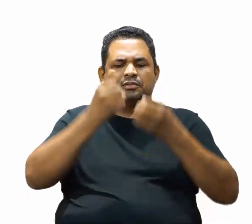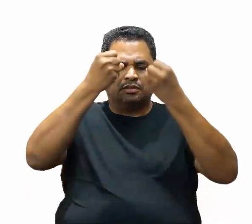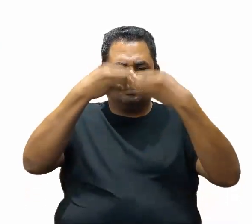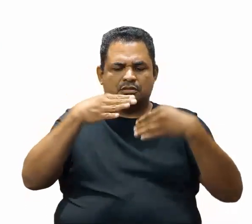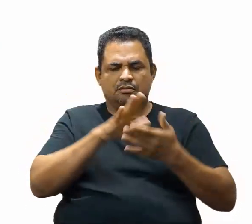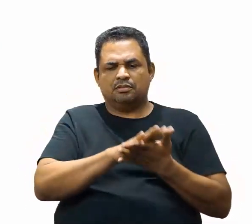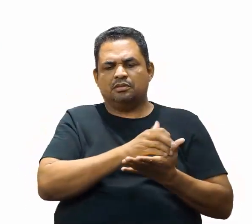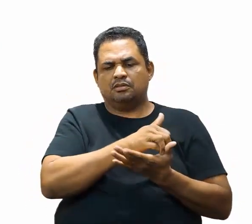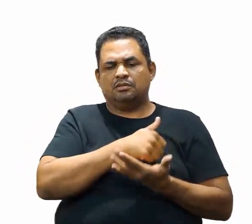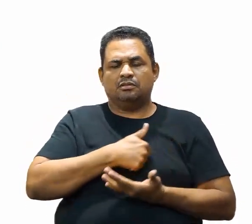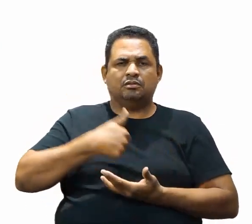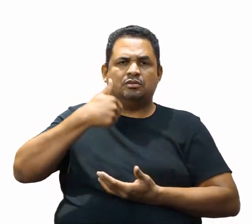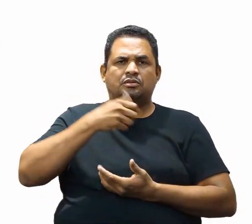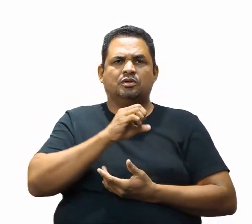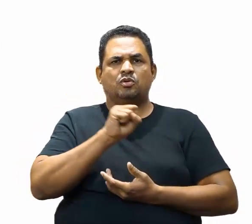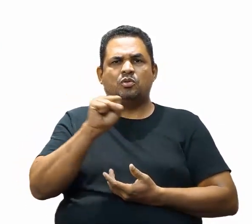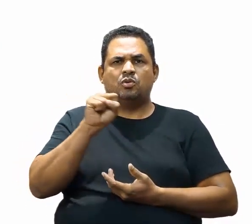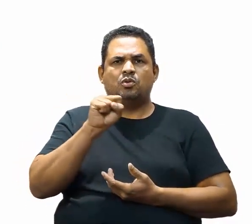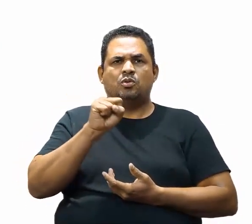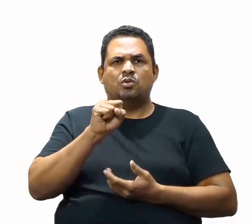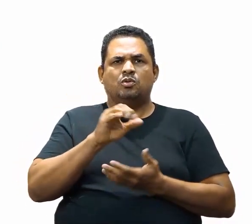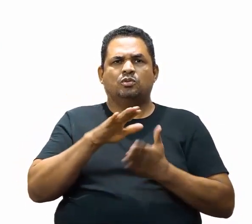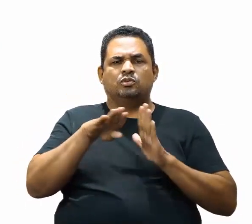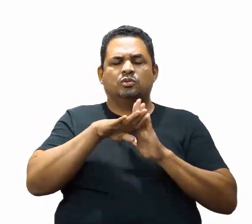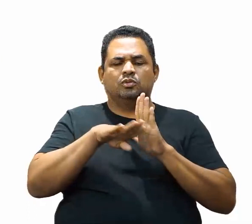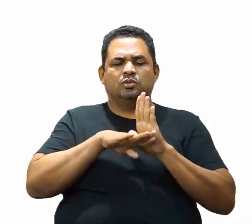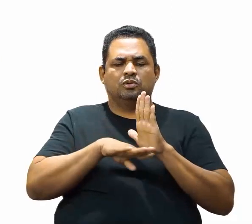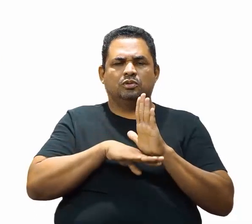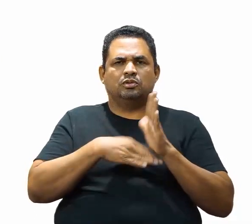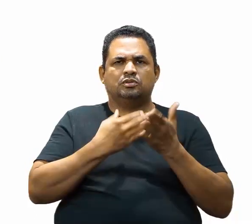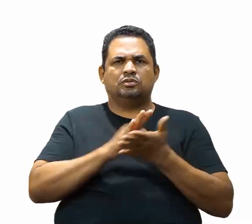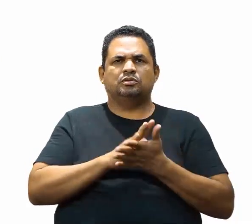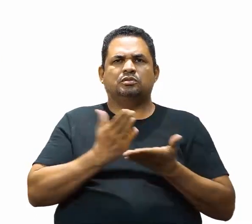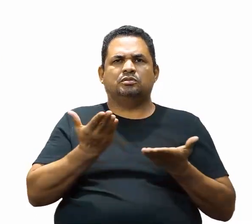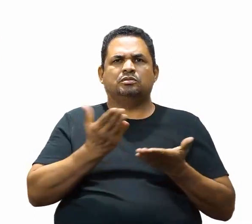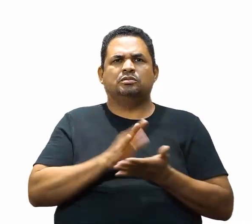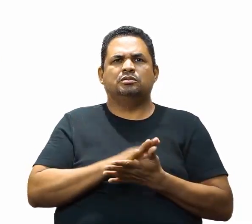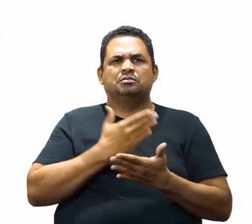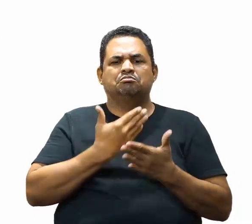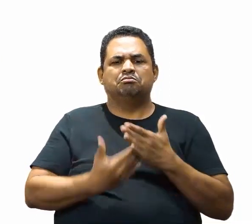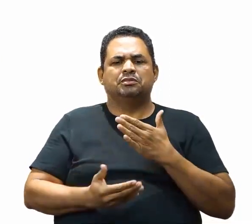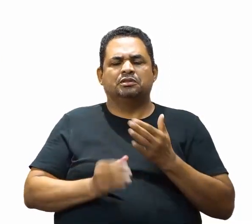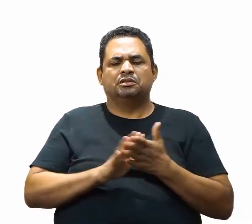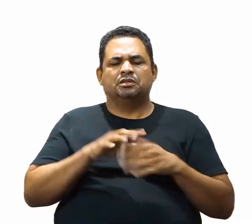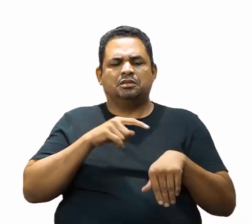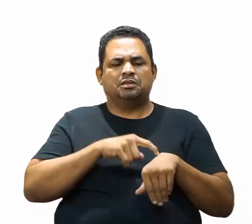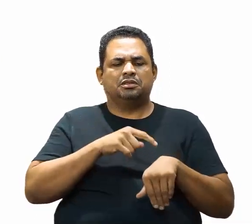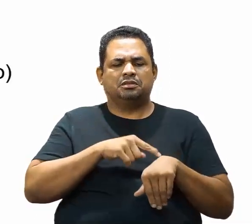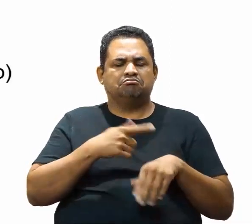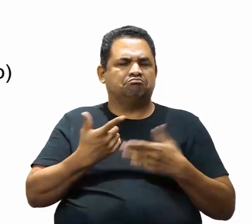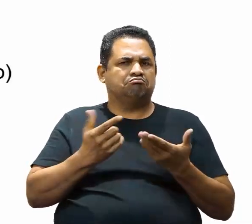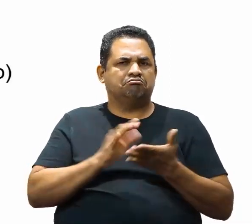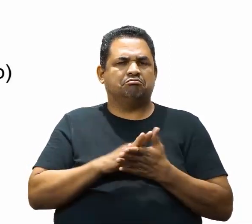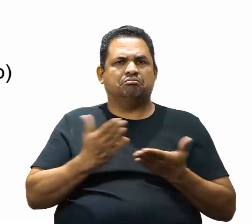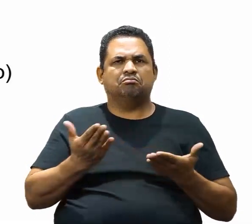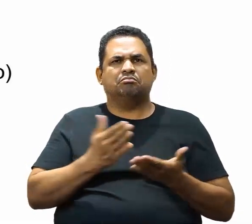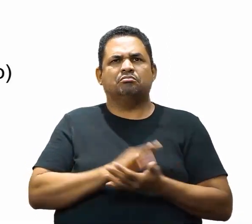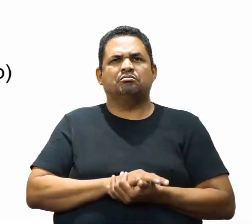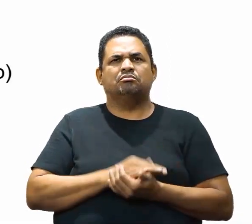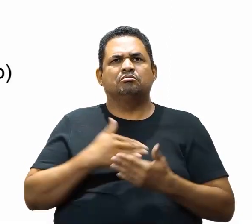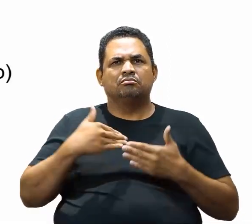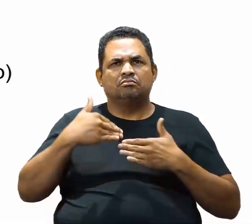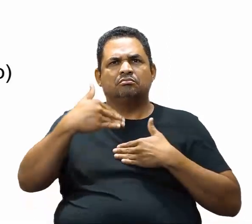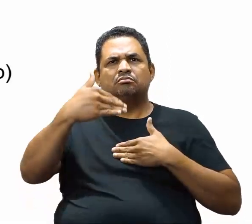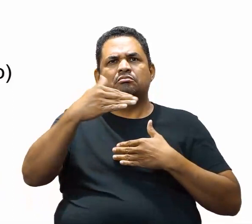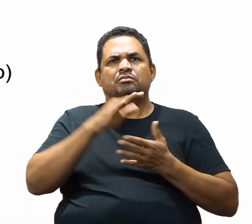formas, né? Eles têm. Então, vamos ser classificados. Então já nem vamos perder tanto tempo falando do nosso substantivo e vamos passar lá para